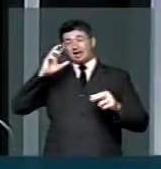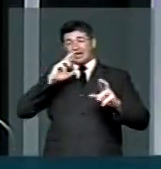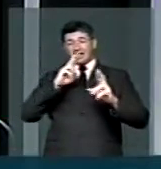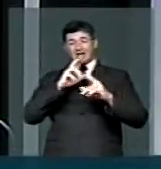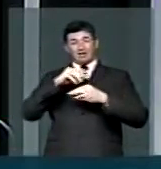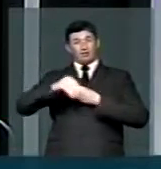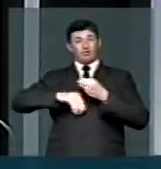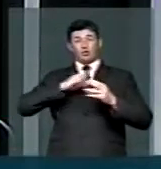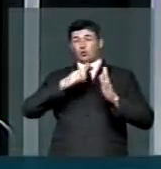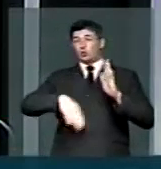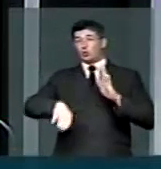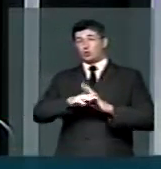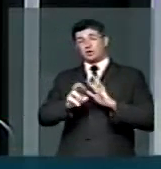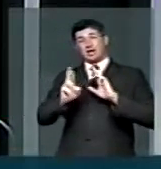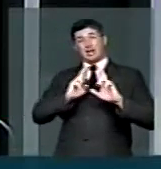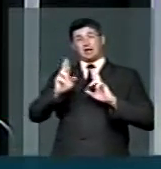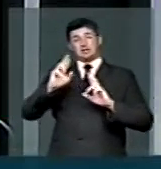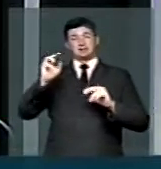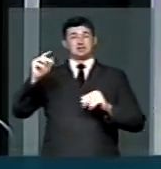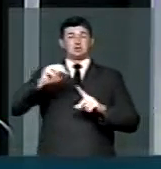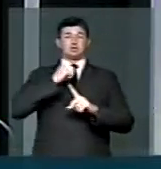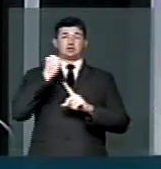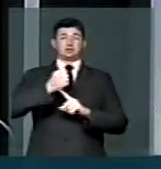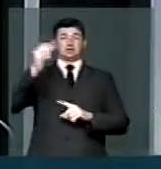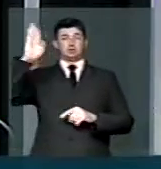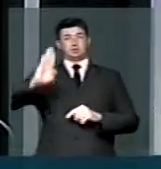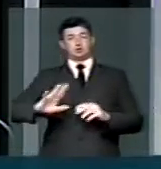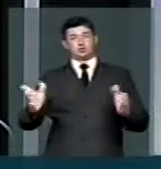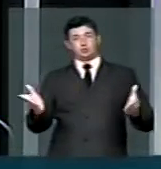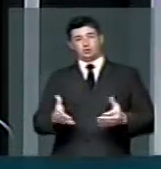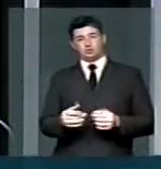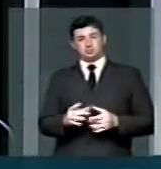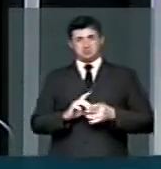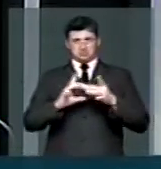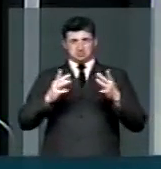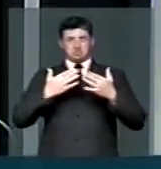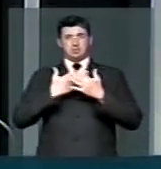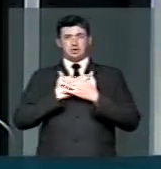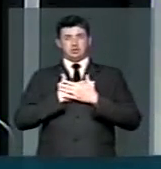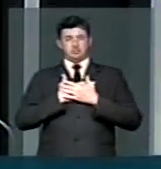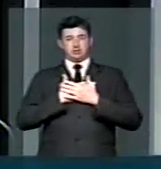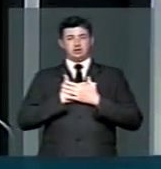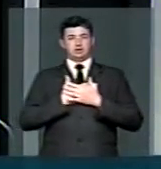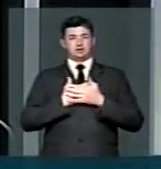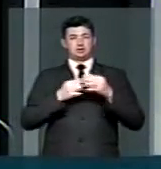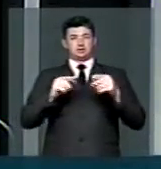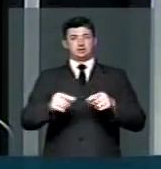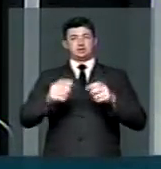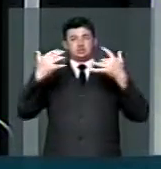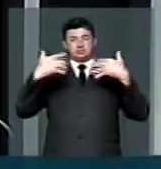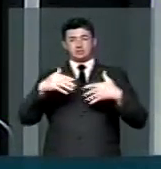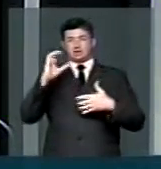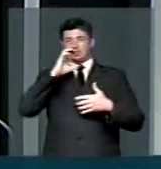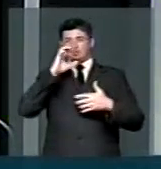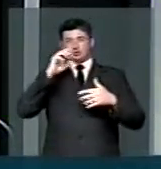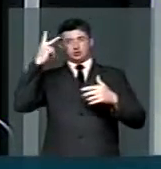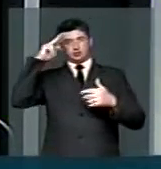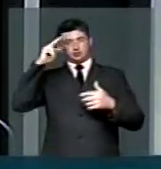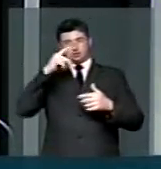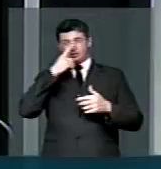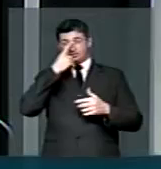que afetam as relações humanas em sociedade. Permitam-me, nesse sentido, fazer um breve relato